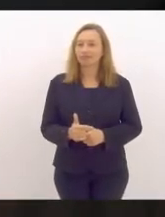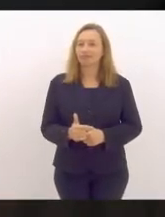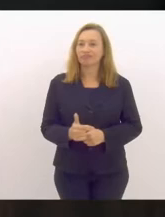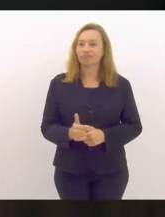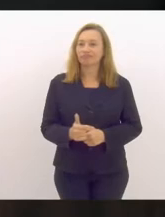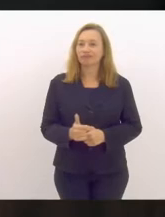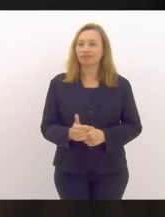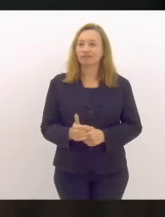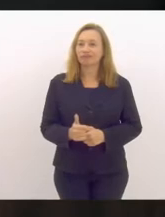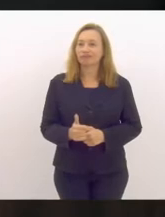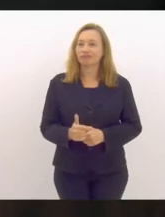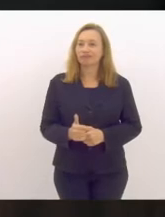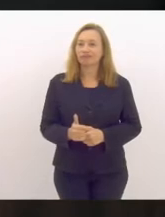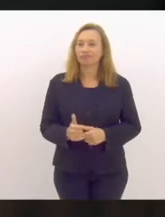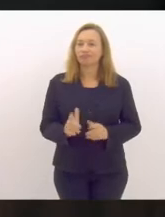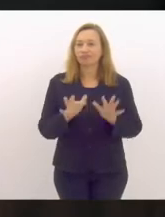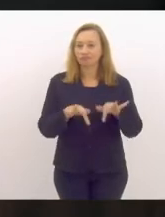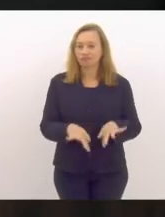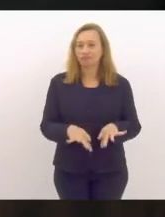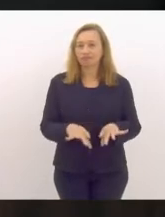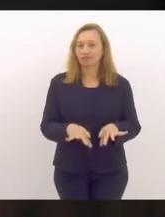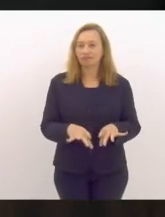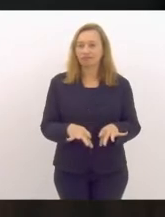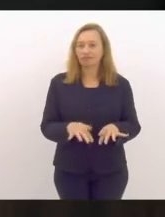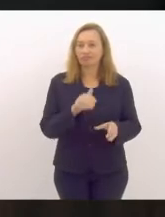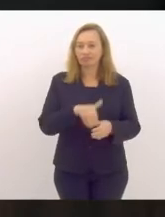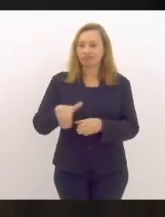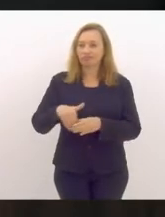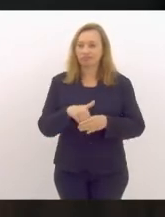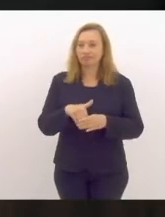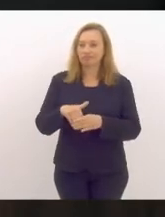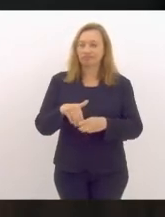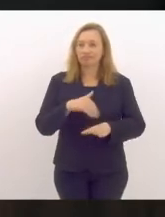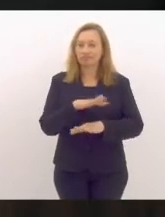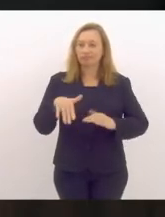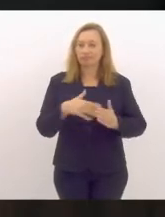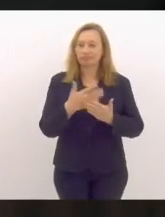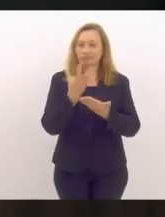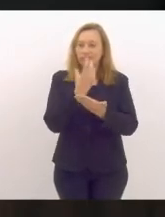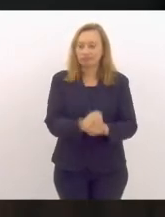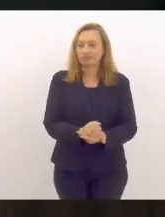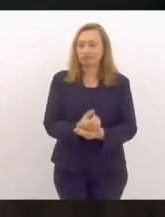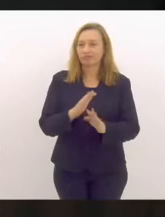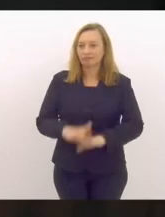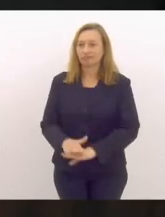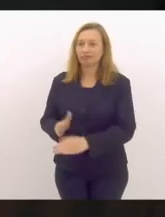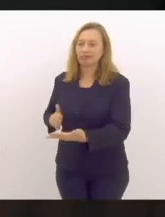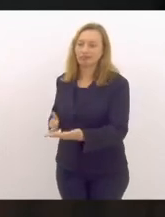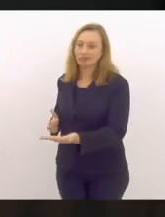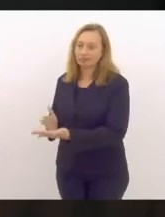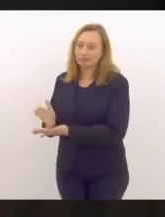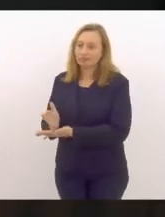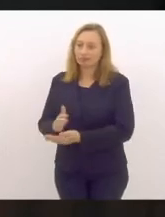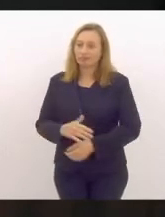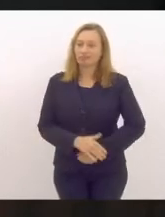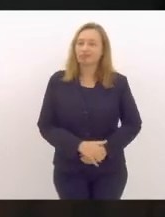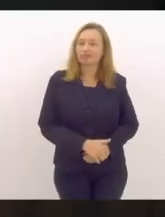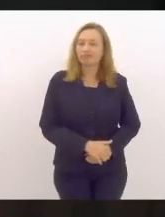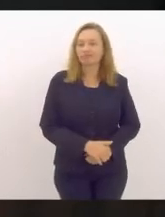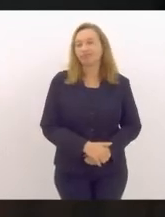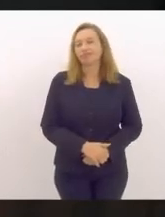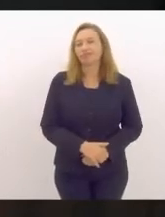discutir, cerrada a discussão, em votação. Se os que aprovam, permaneçam como estão. Aprovado,